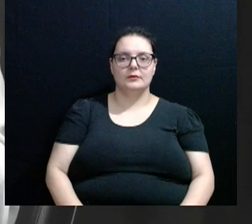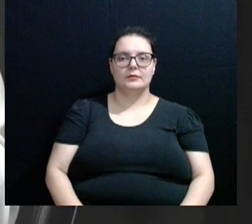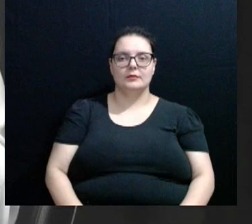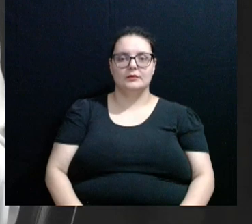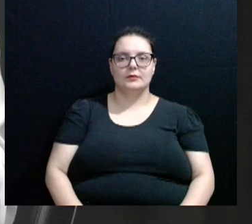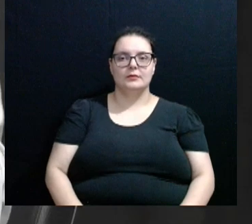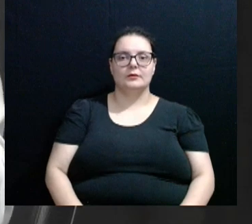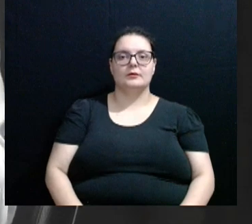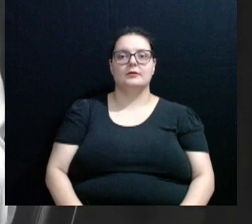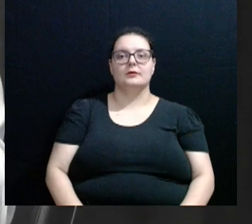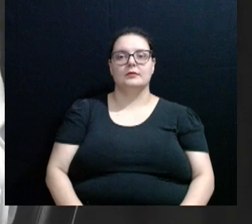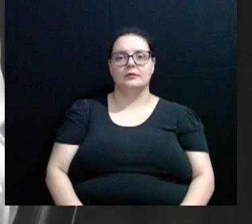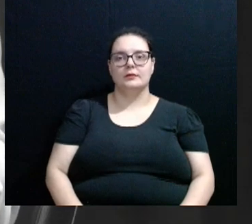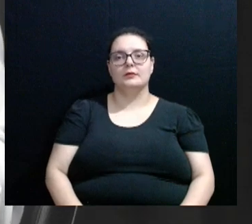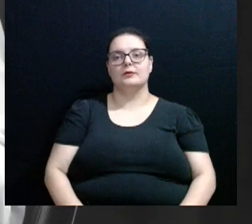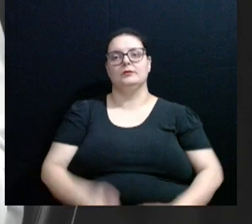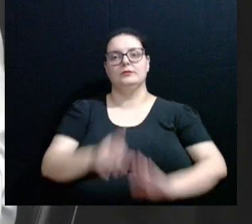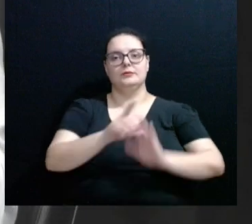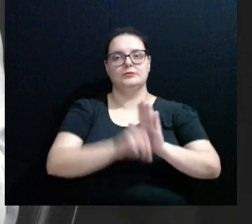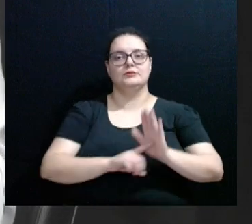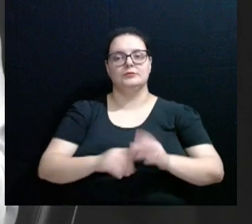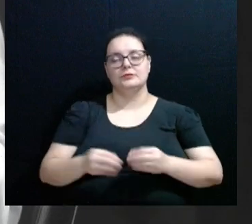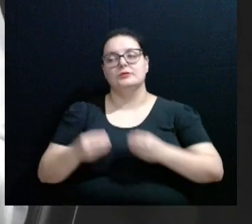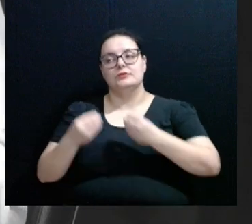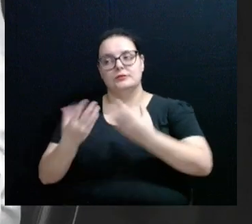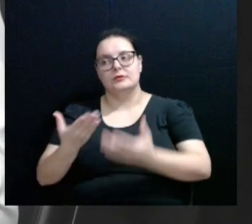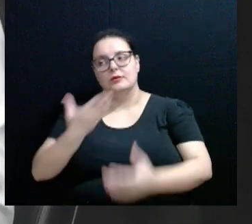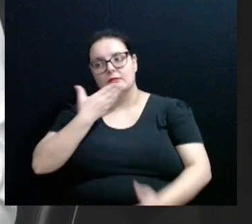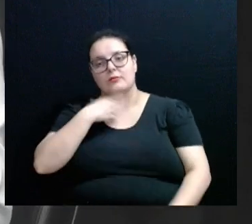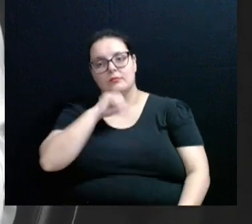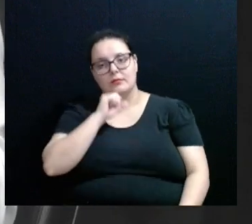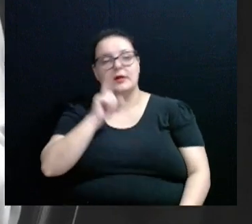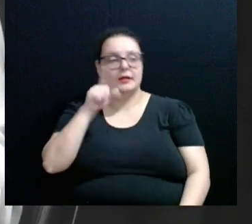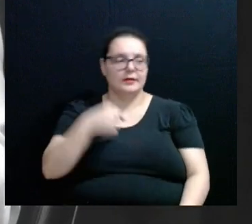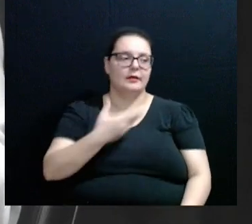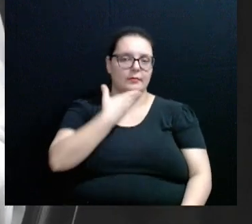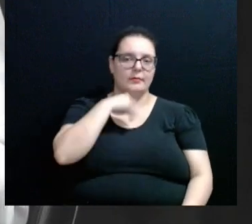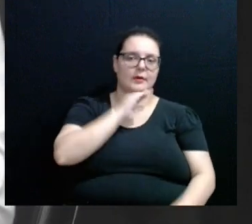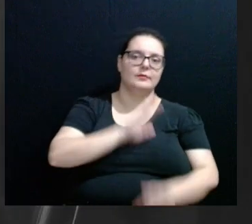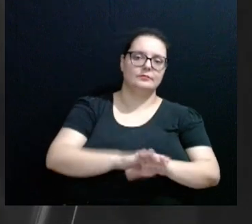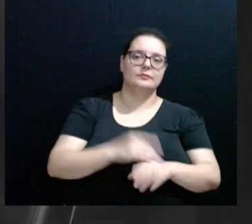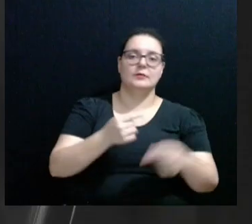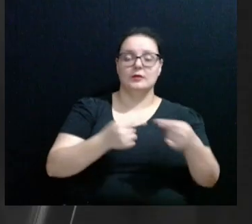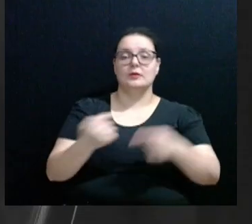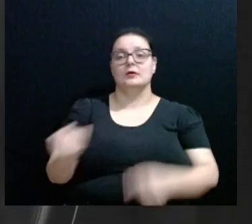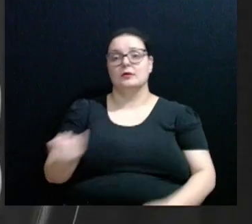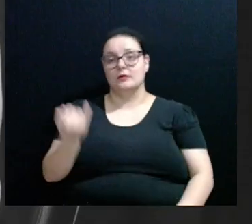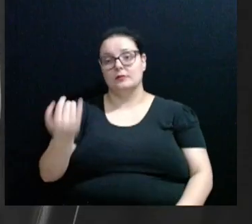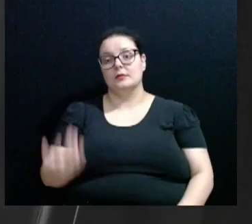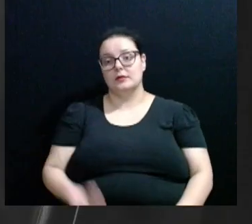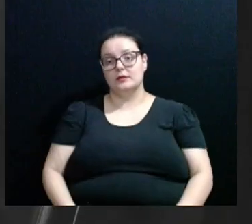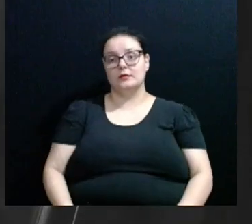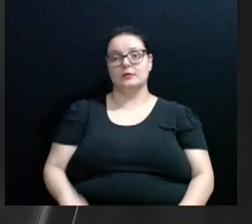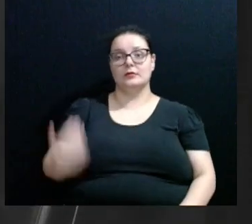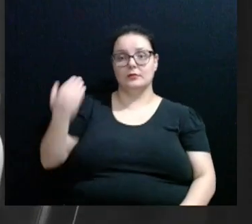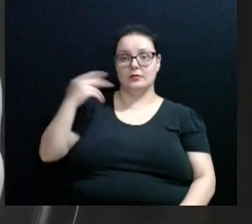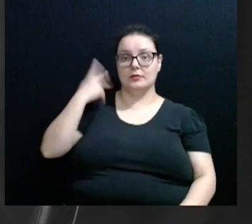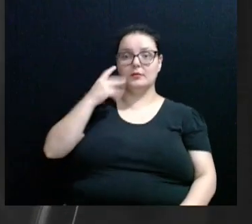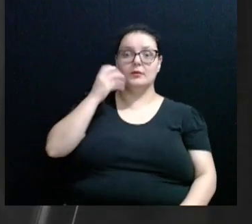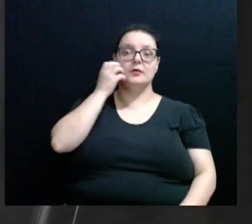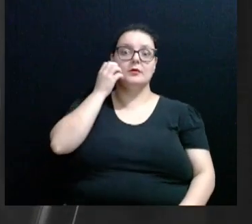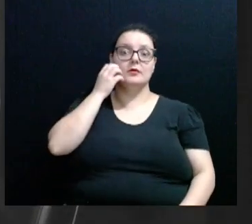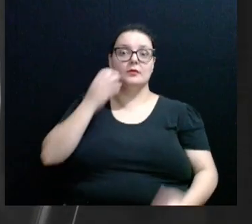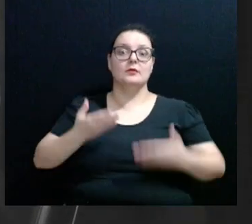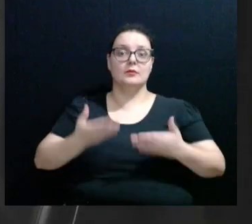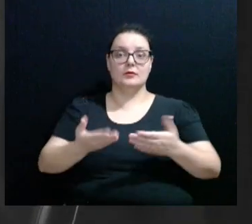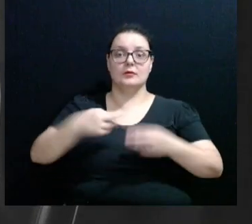esse direito do pai ser pai, que é muito importante. Então são discussões que a gente vai fazendo. Outro dia o vereador Igor ele trouxe à tona a